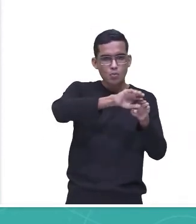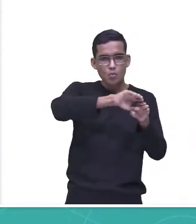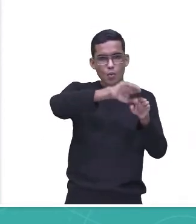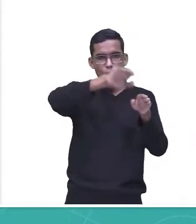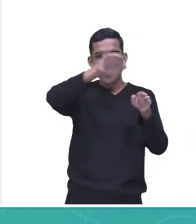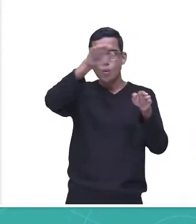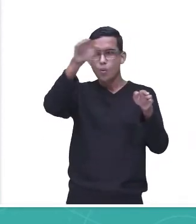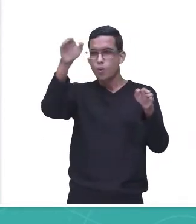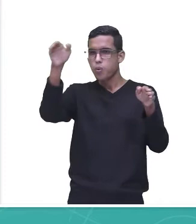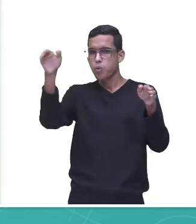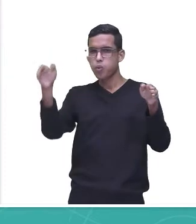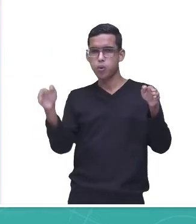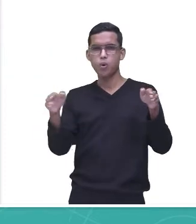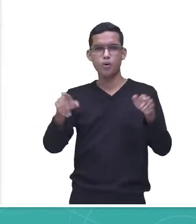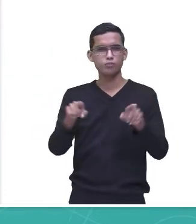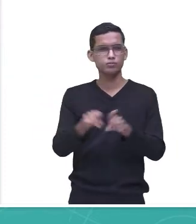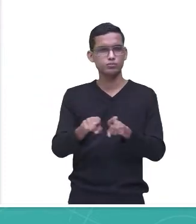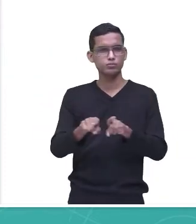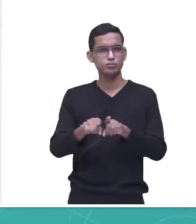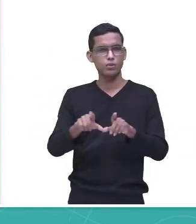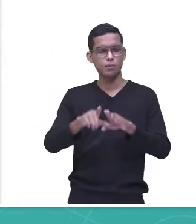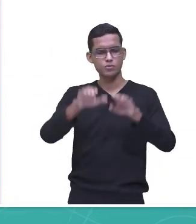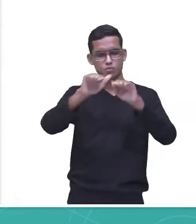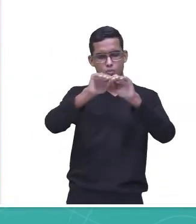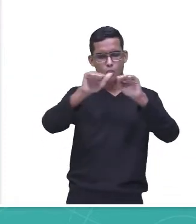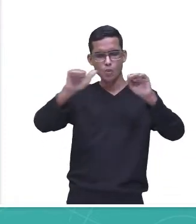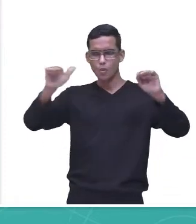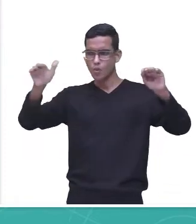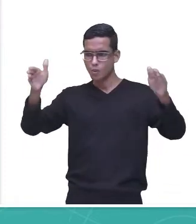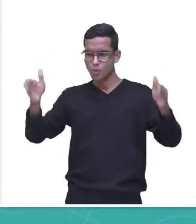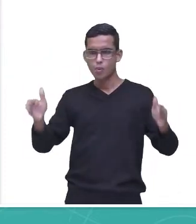muito compridas e havia pouca